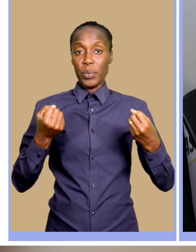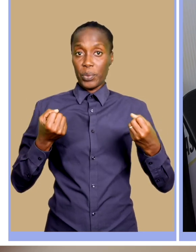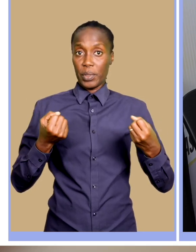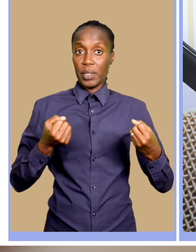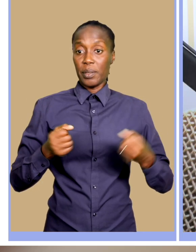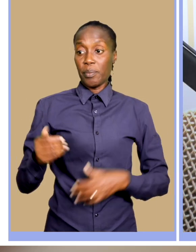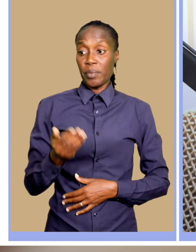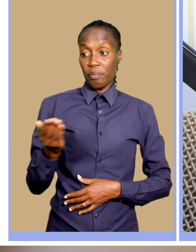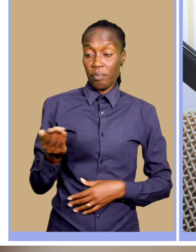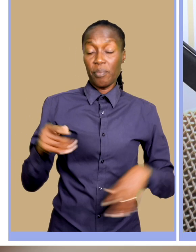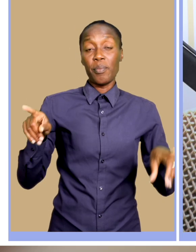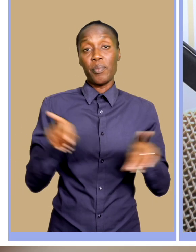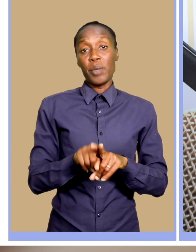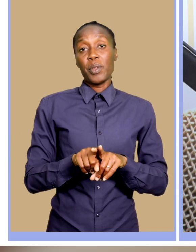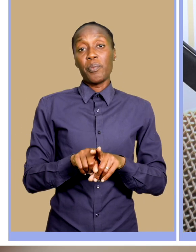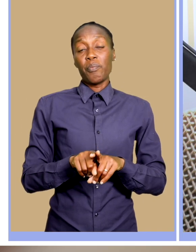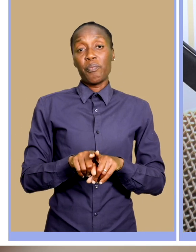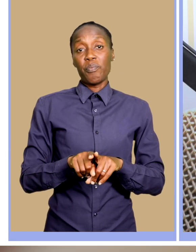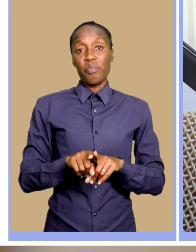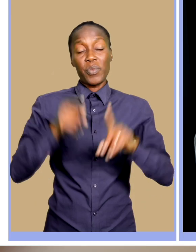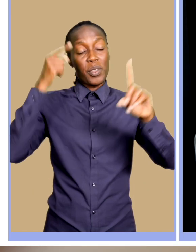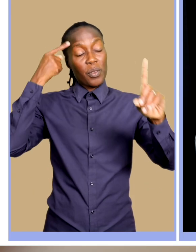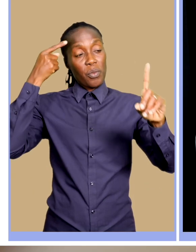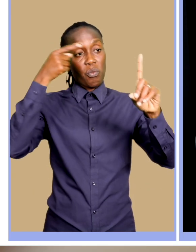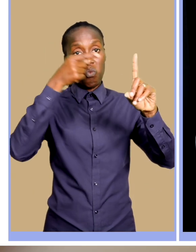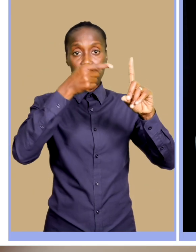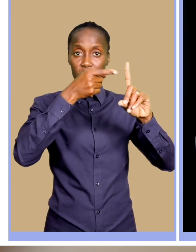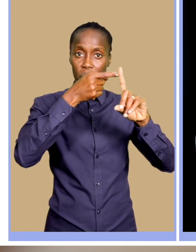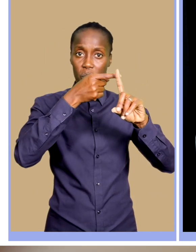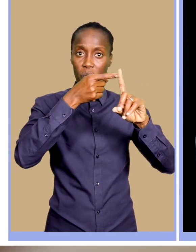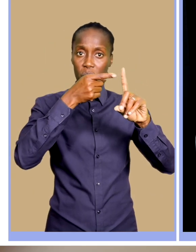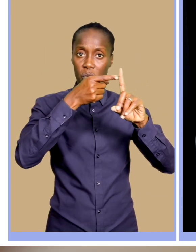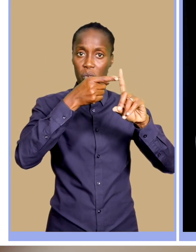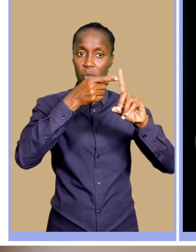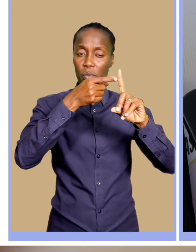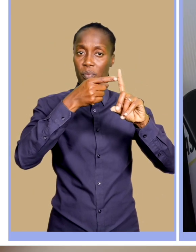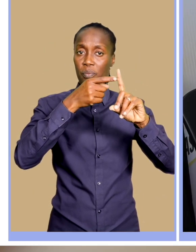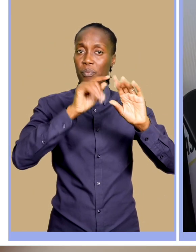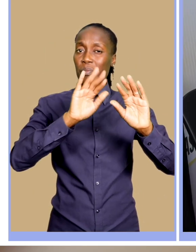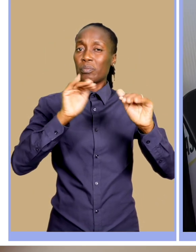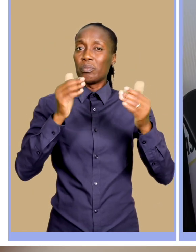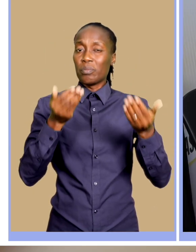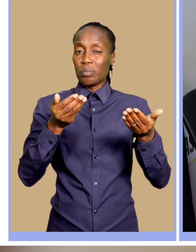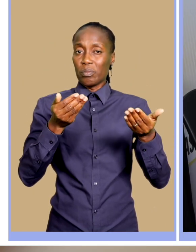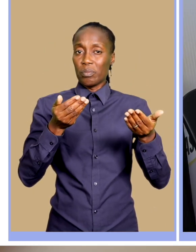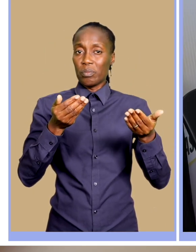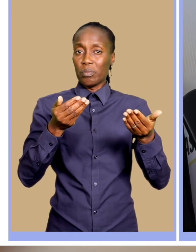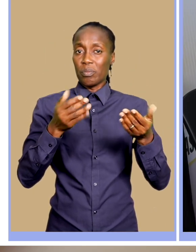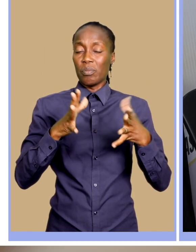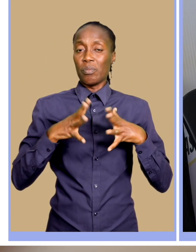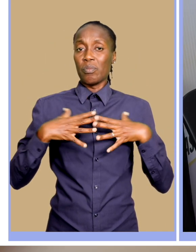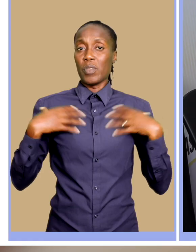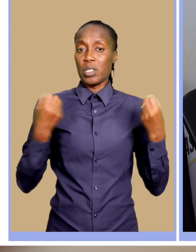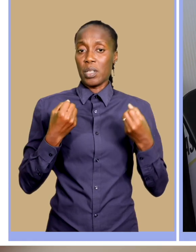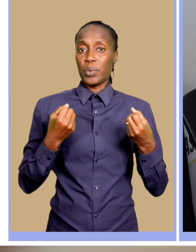saúde pública, isso é que é, mas também com foco, não é? Com foco